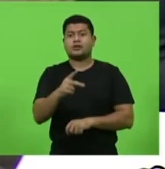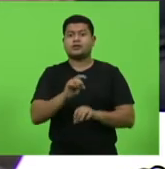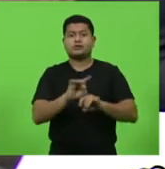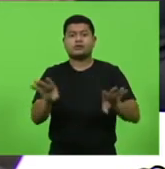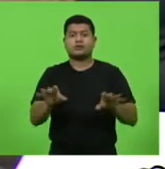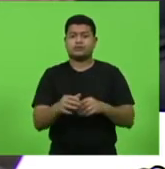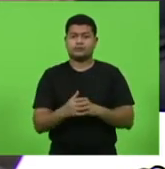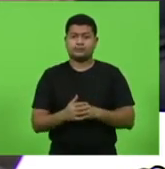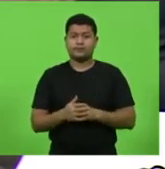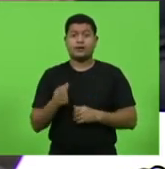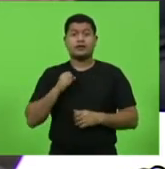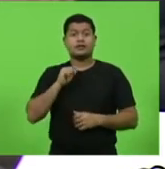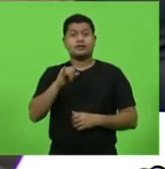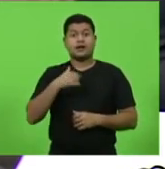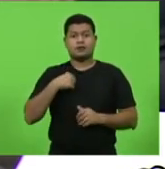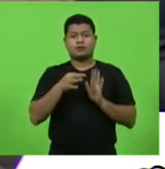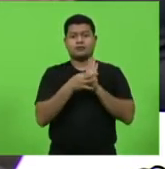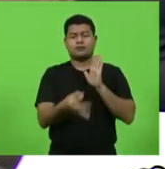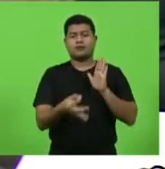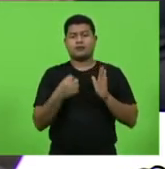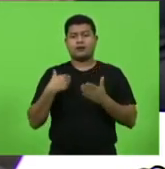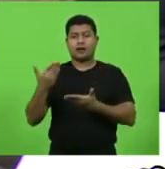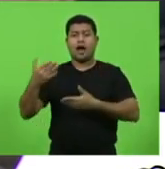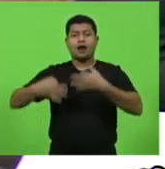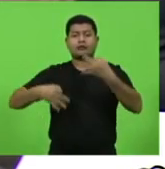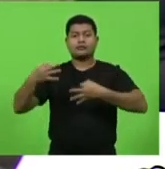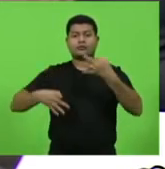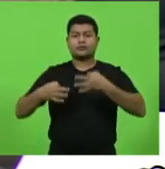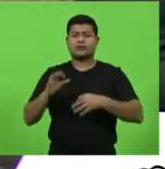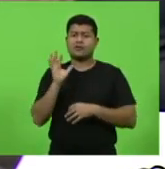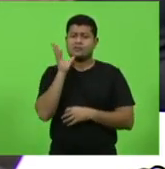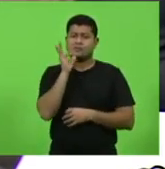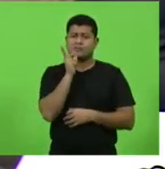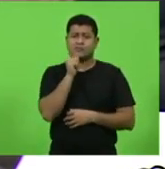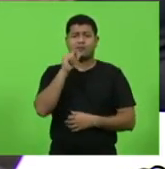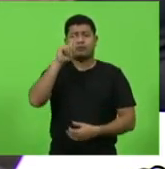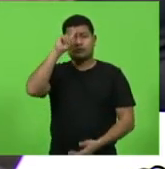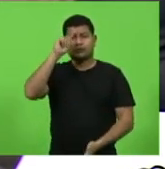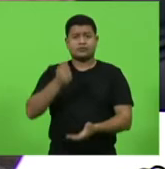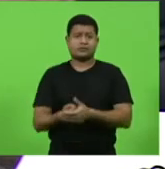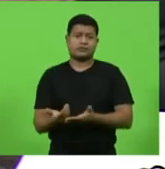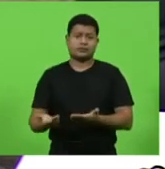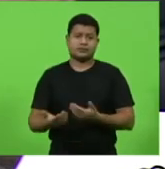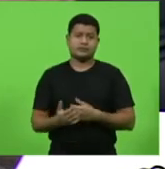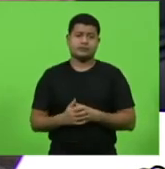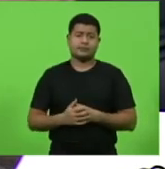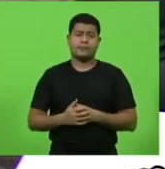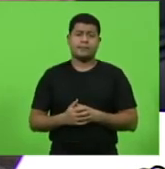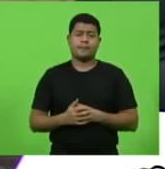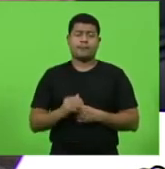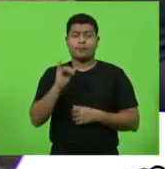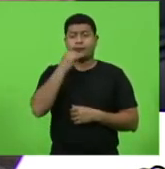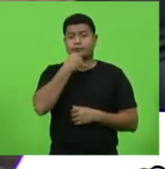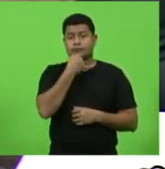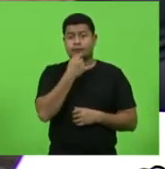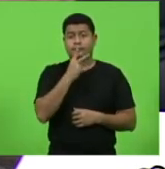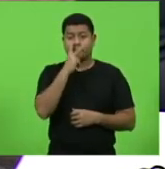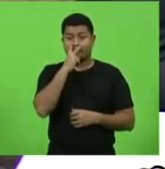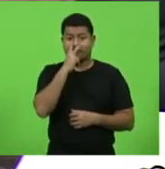opinar, a justiça até demorou muito para tomar essa decisão. Infelizmente, parece